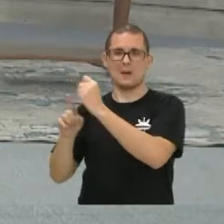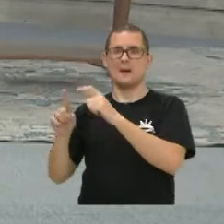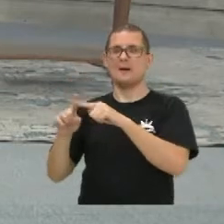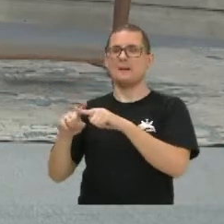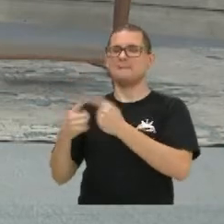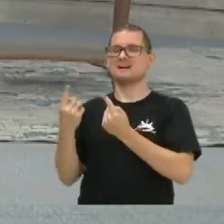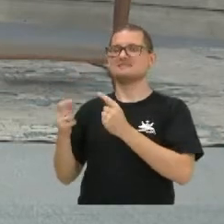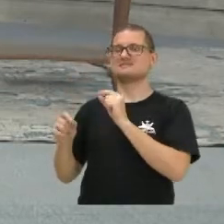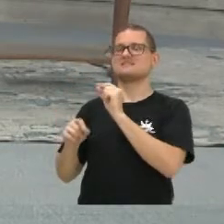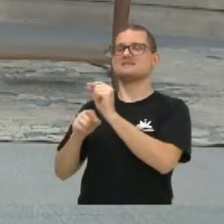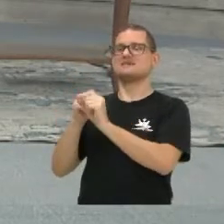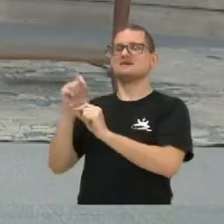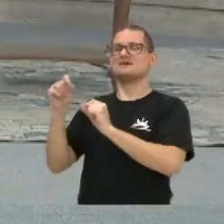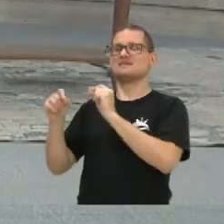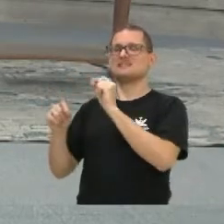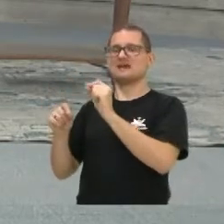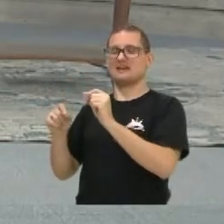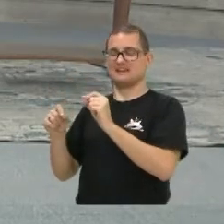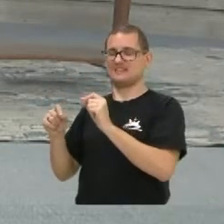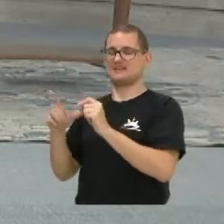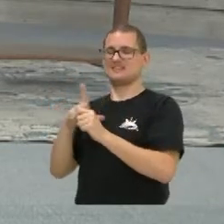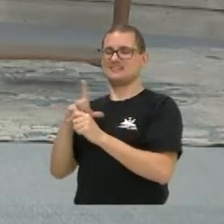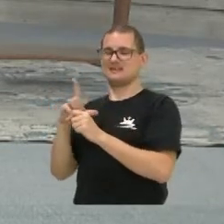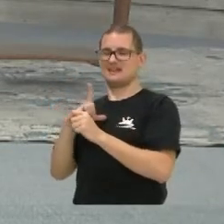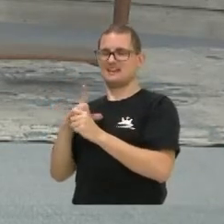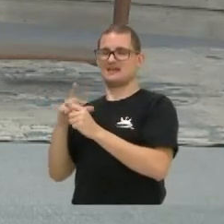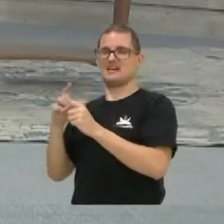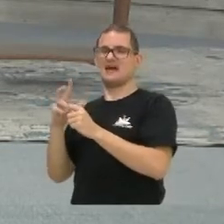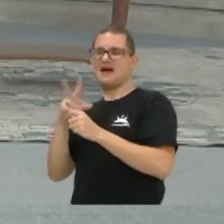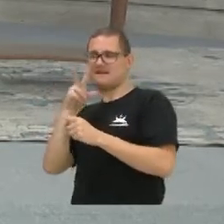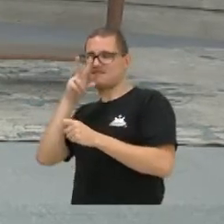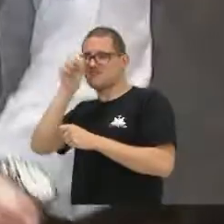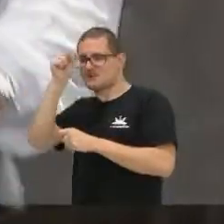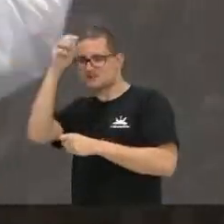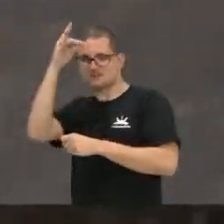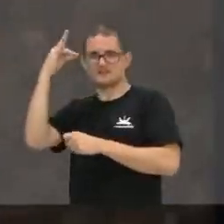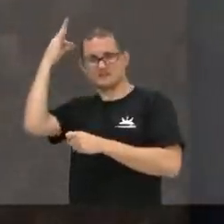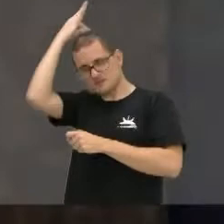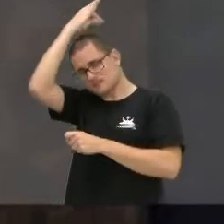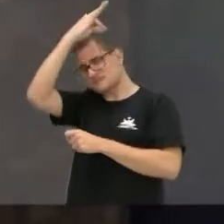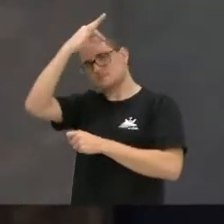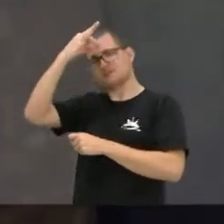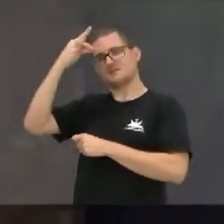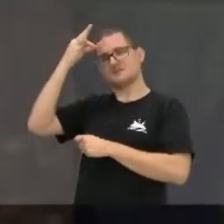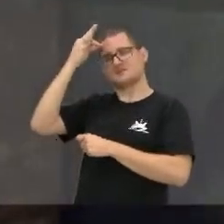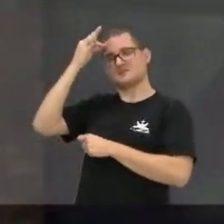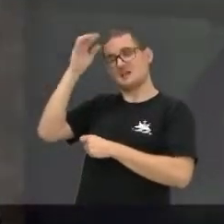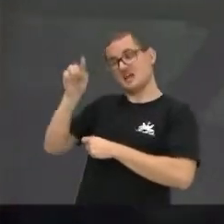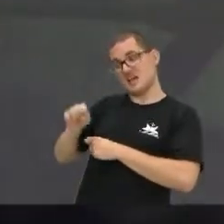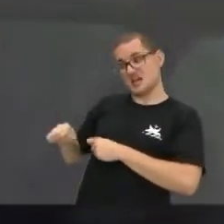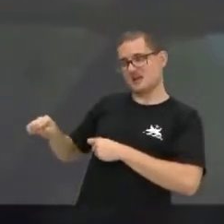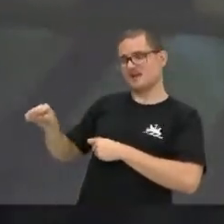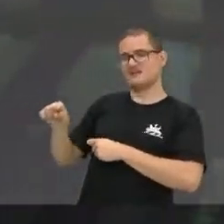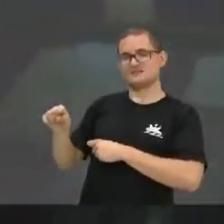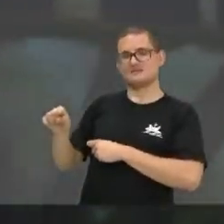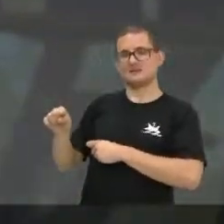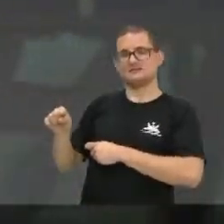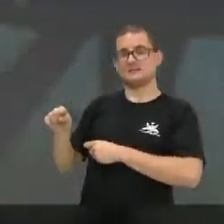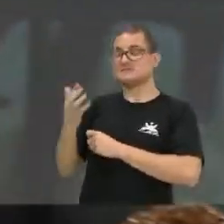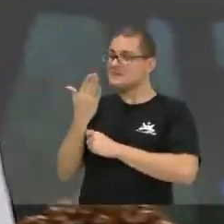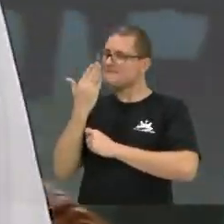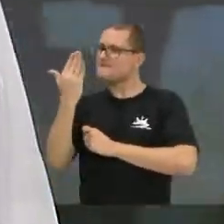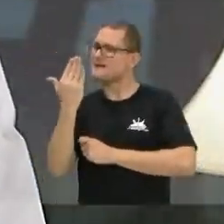das do candelabro das luzes da força do espírito nem diante da morte